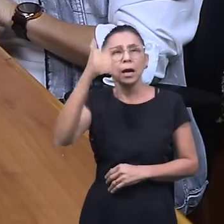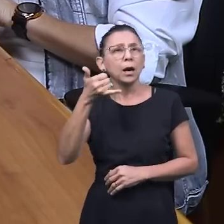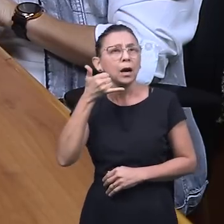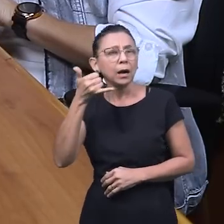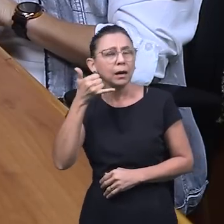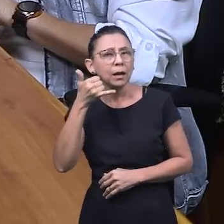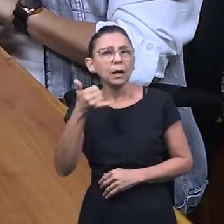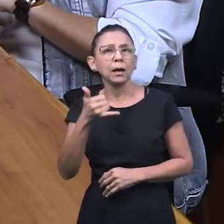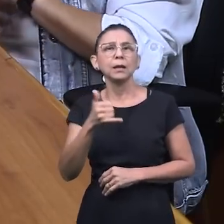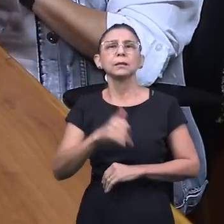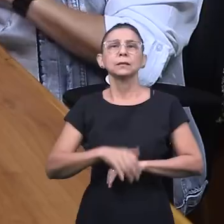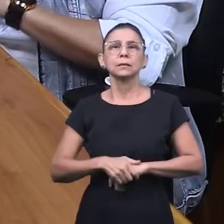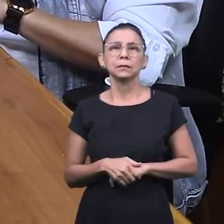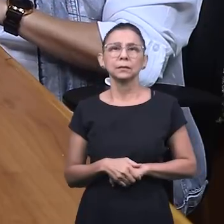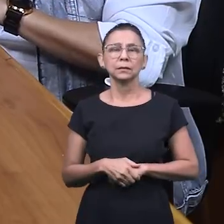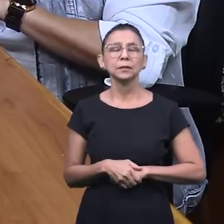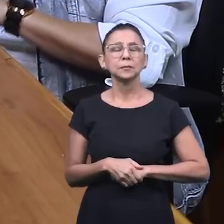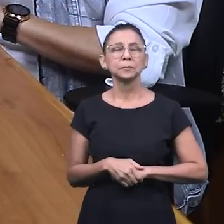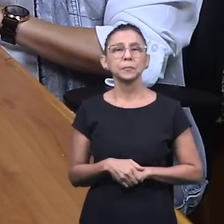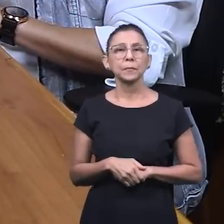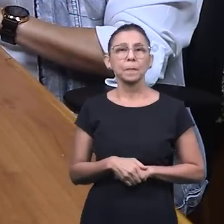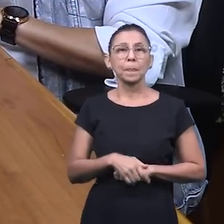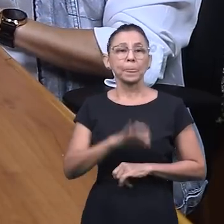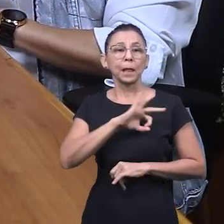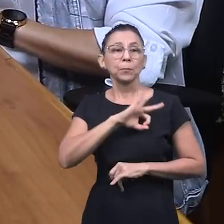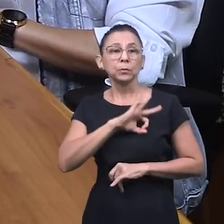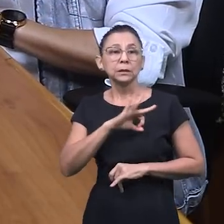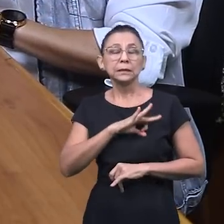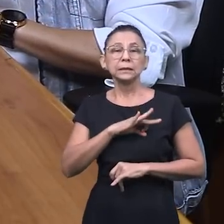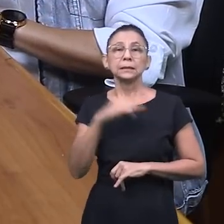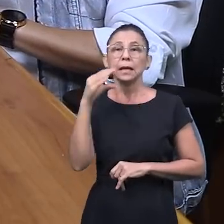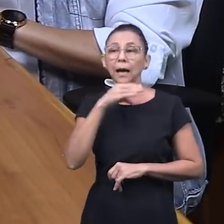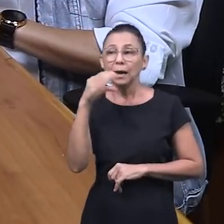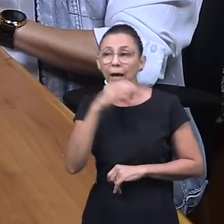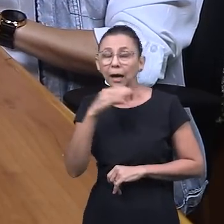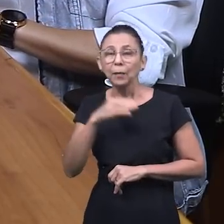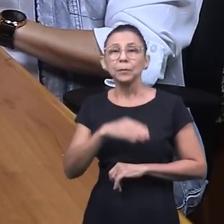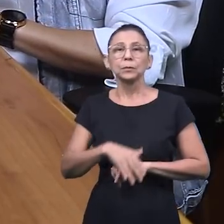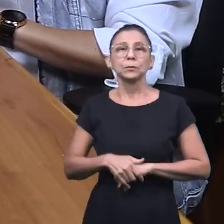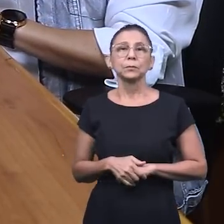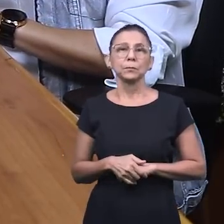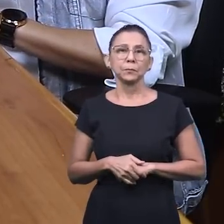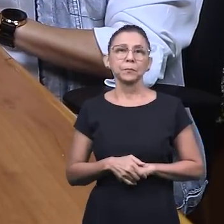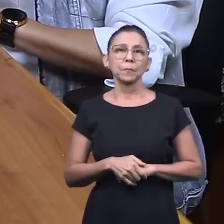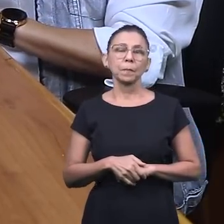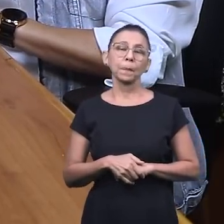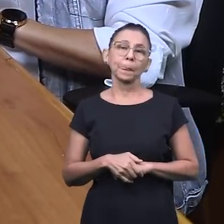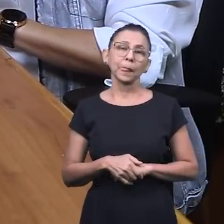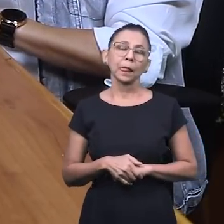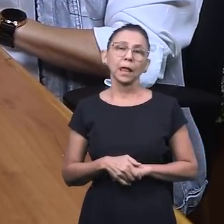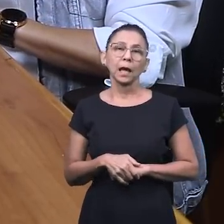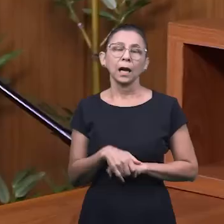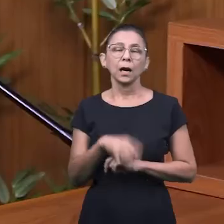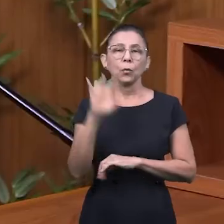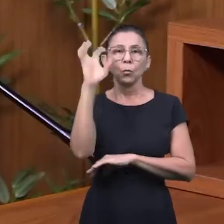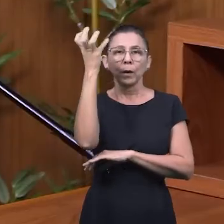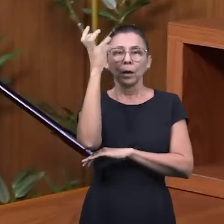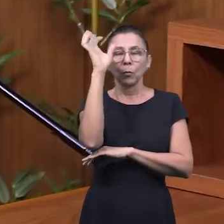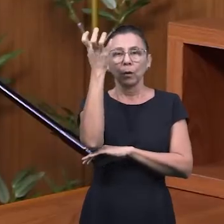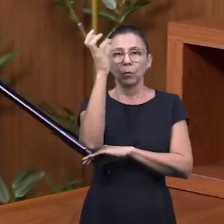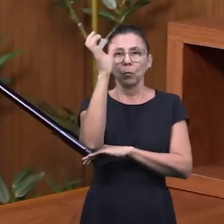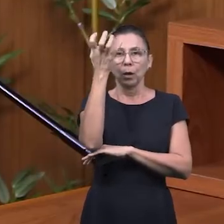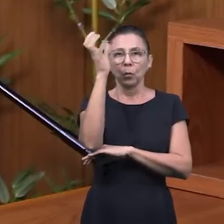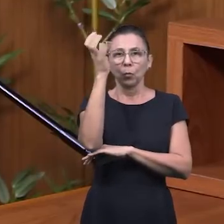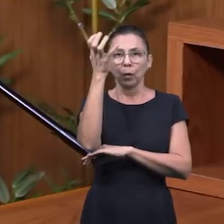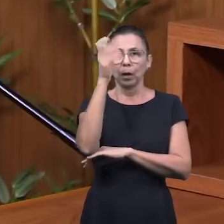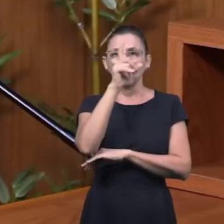SAMU, para a polícia, para ver quem socorreria mais rápido. E ali a ambulância do